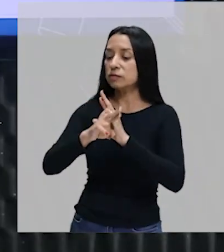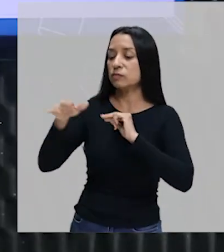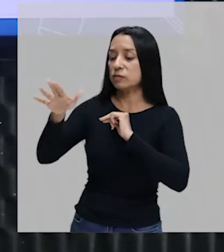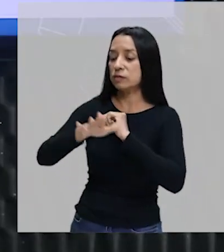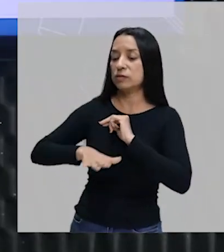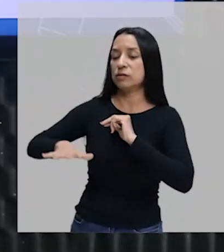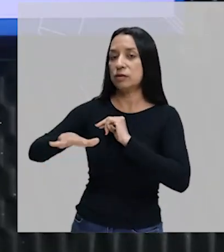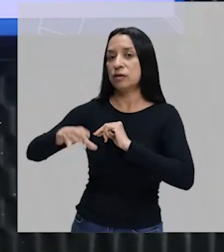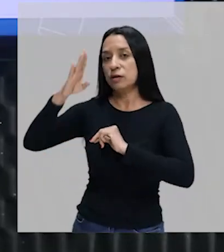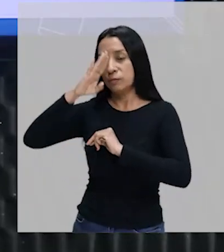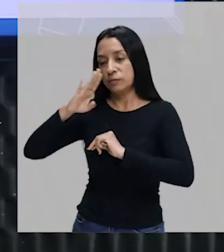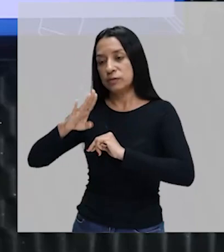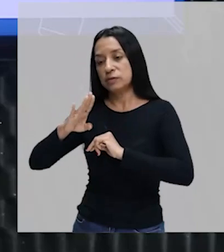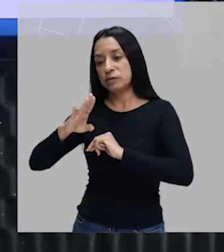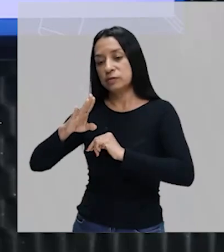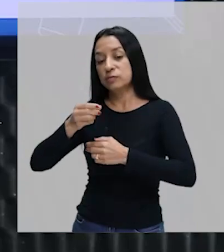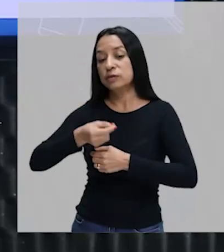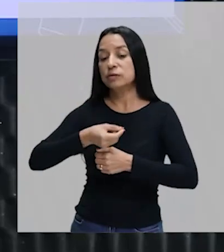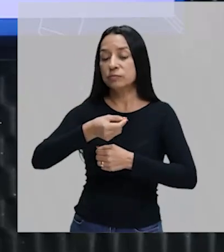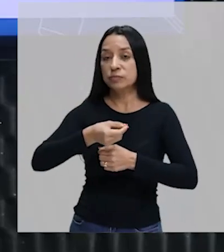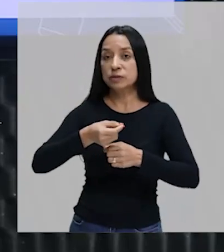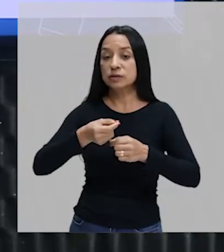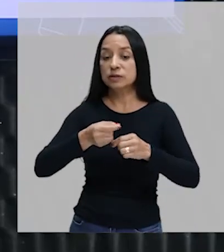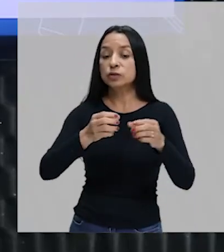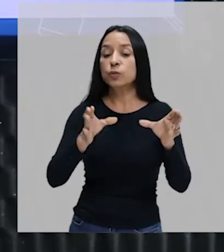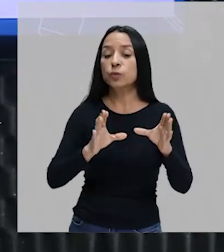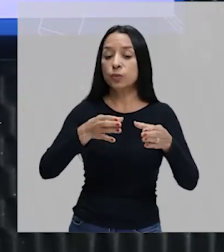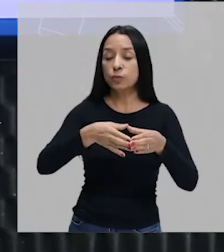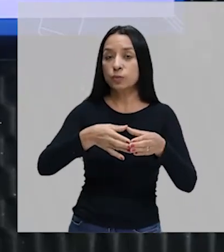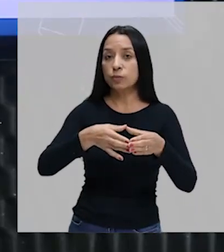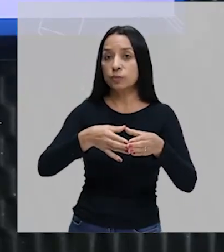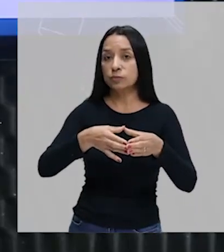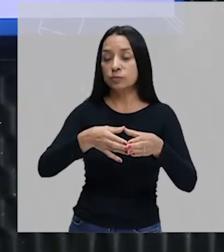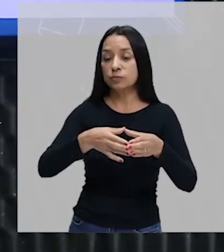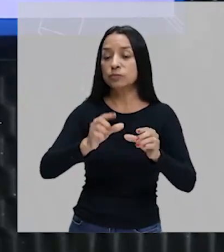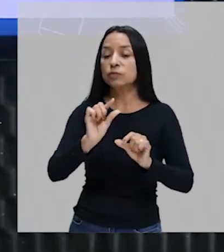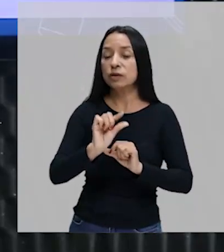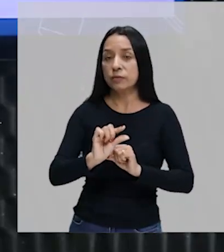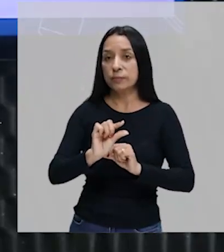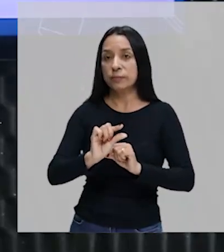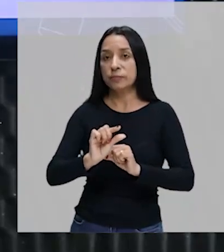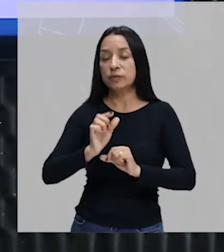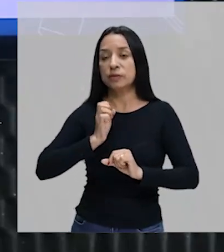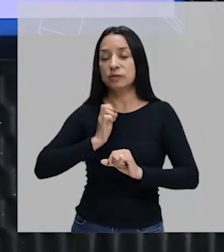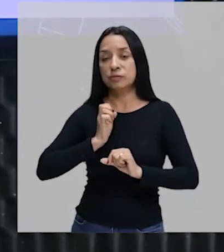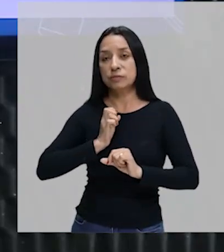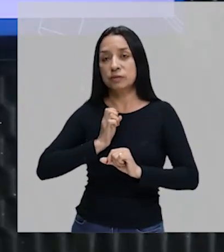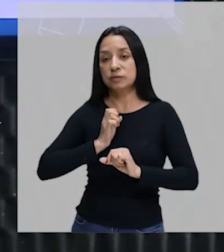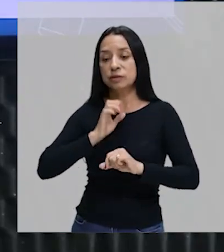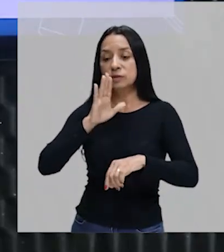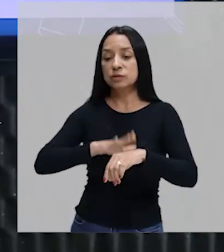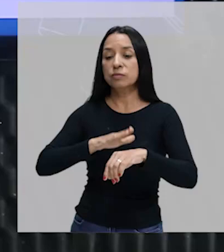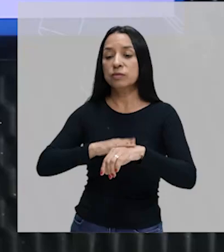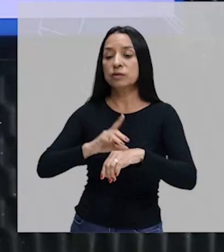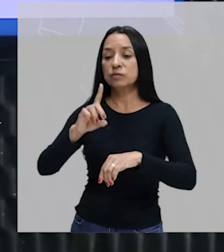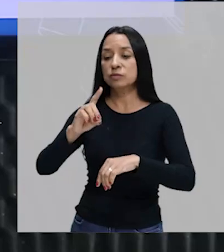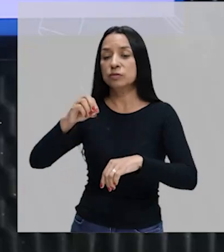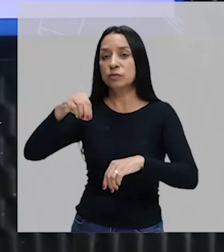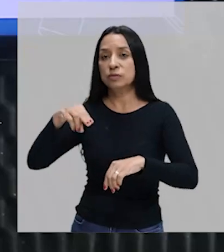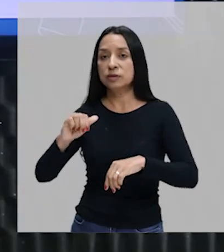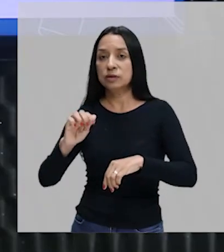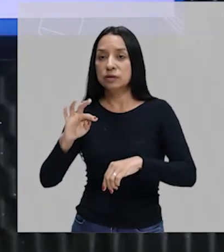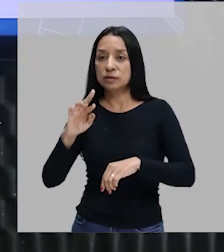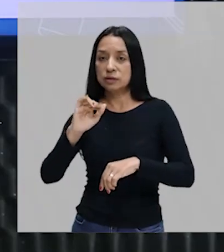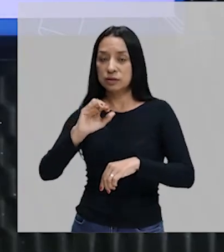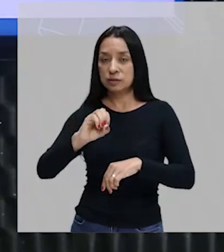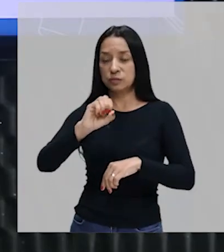brasileira, para esses setores da pequena nobreza, chamada de donatários. Juridicamente, esses donatários,